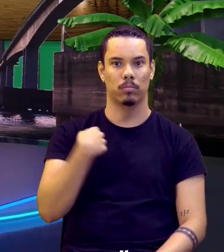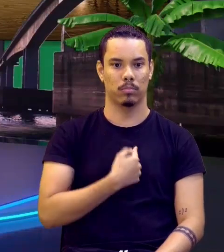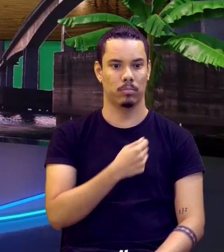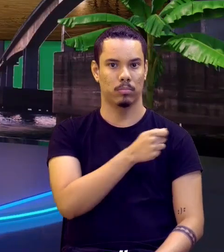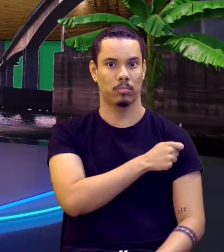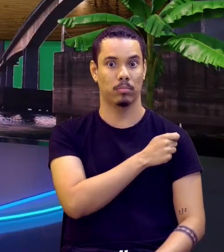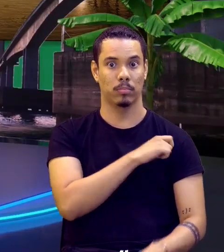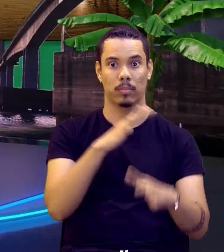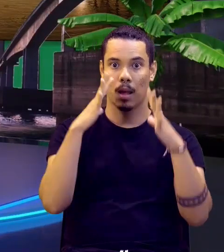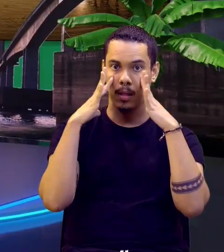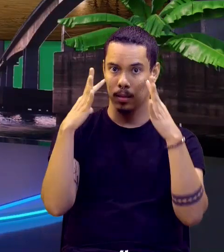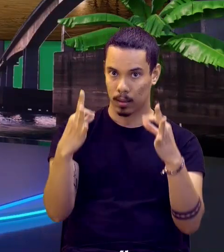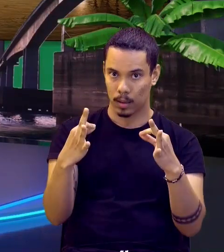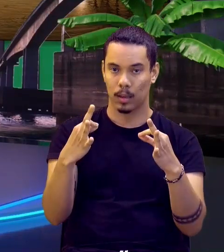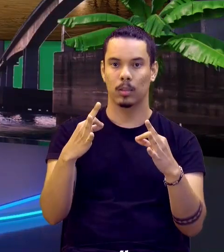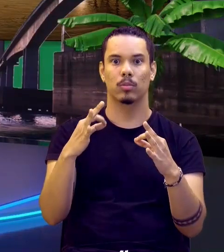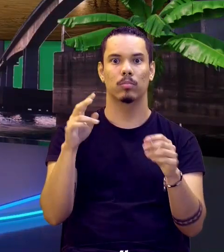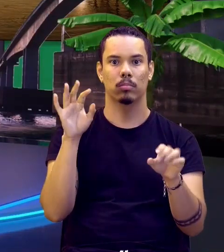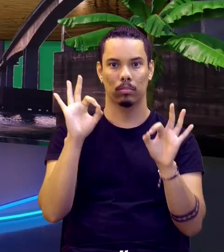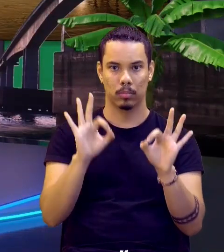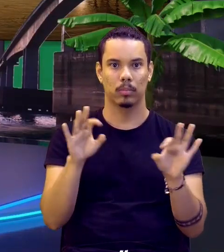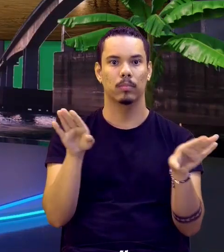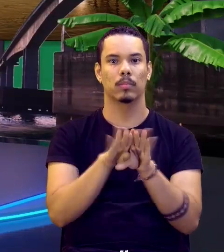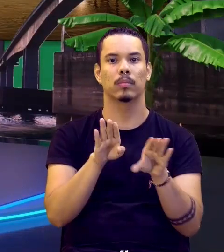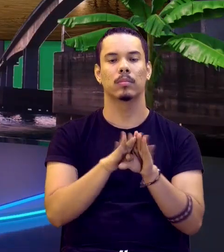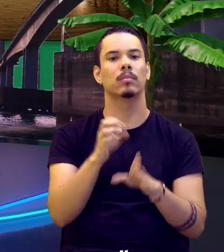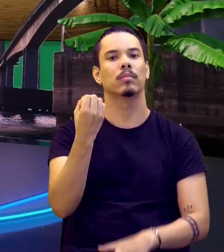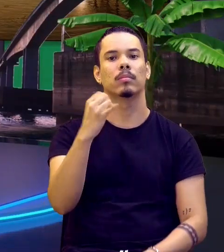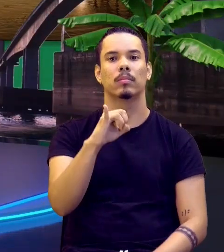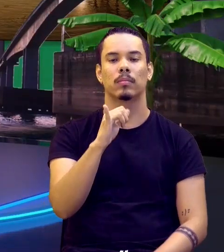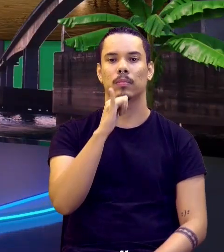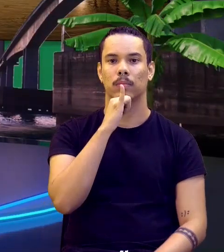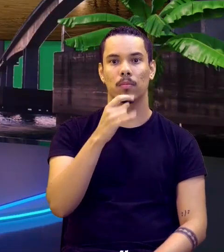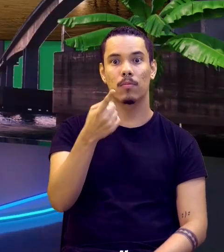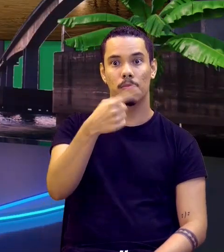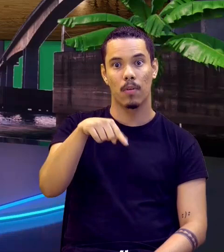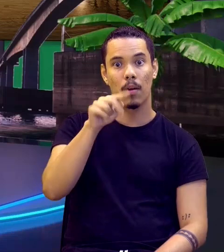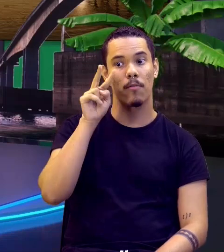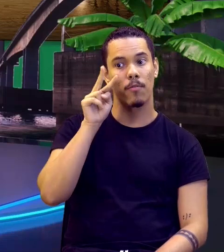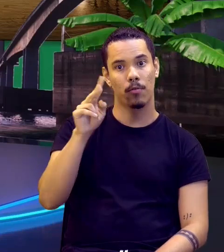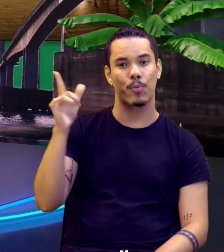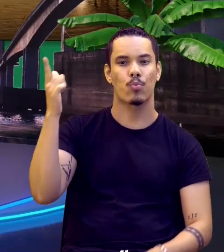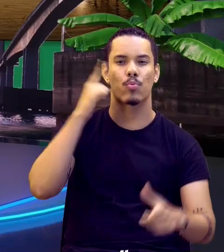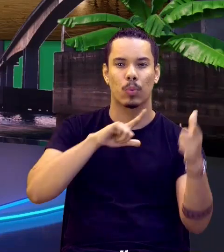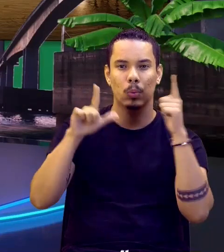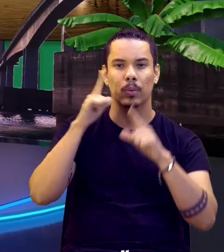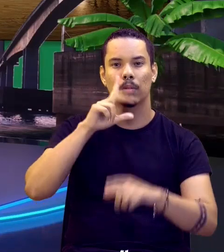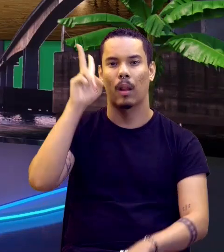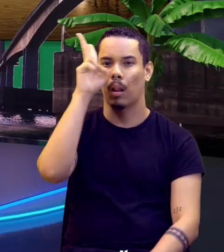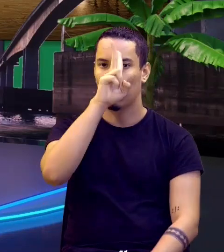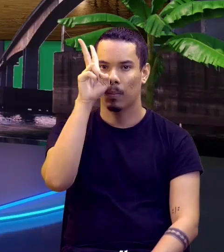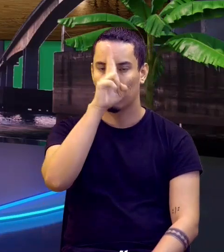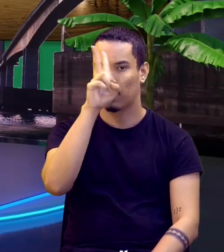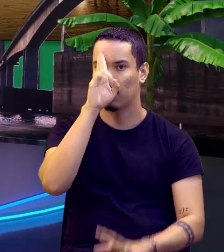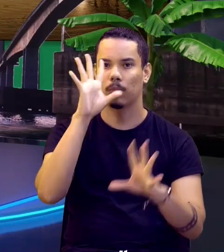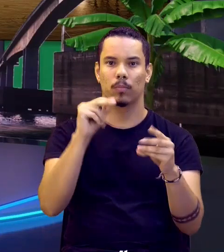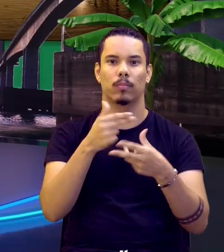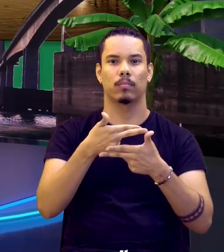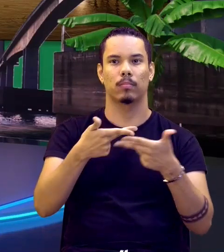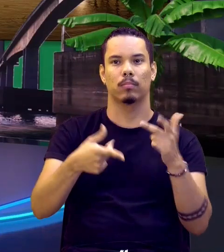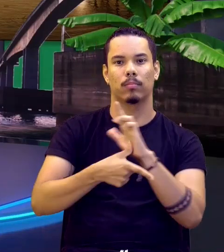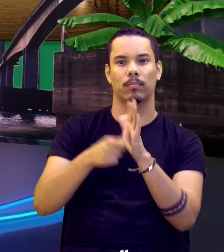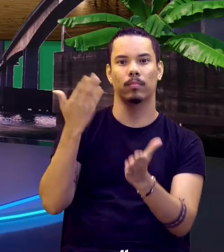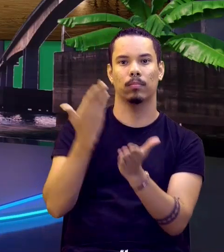atentos, estão ligados, se eles viram e conseguiram lembrar das coisas que foi visto em